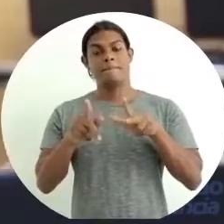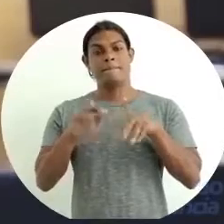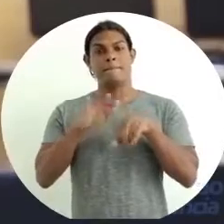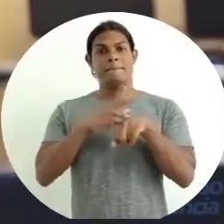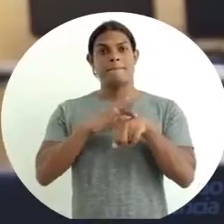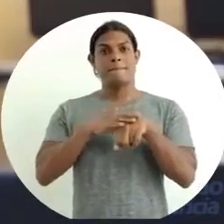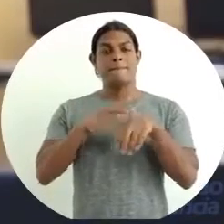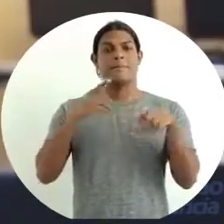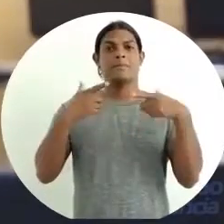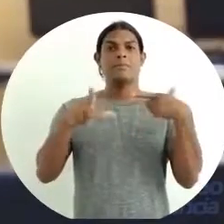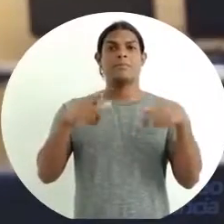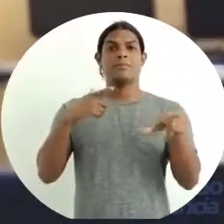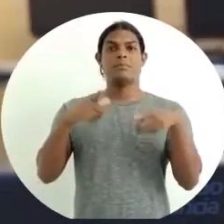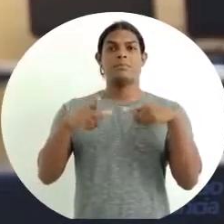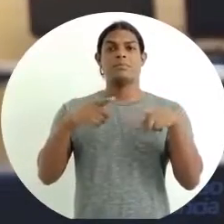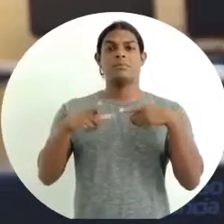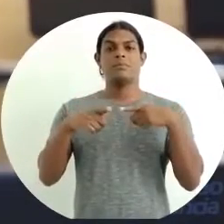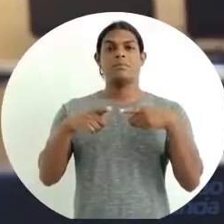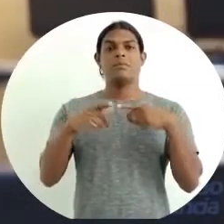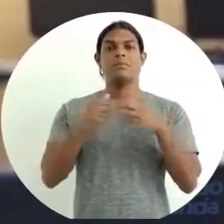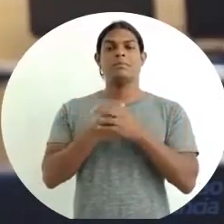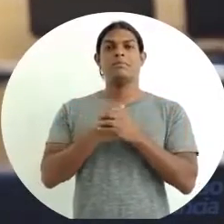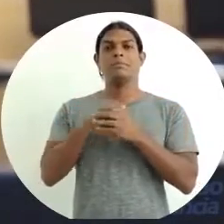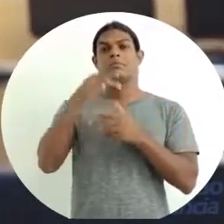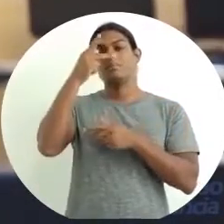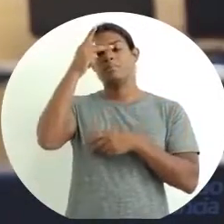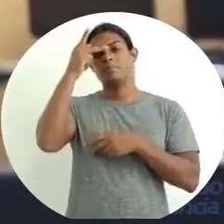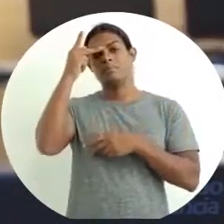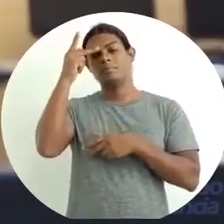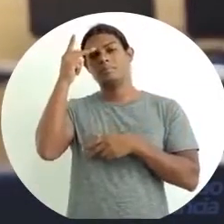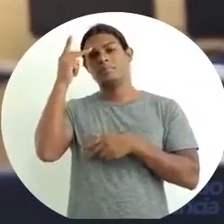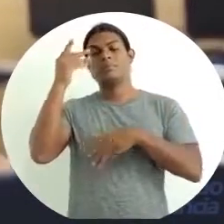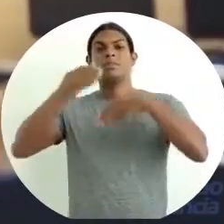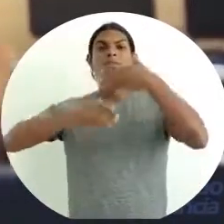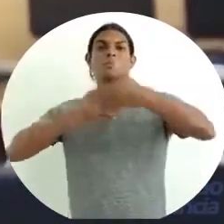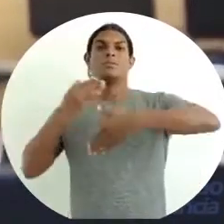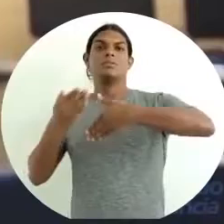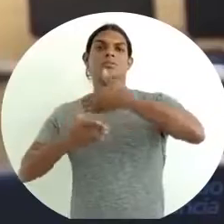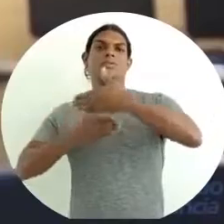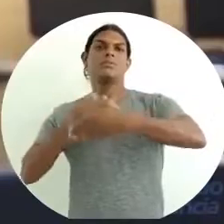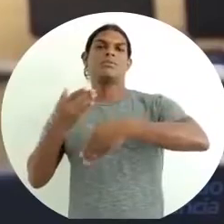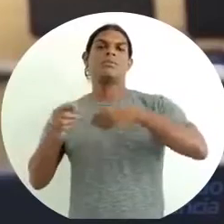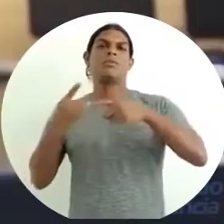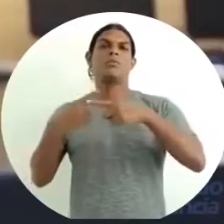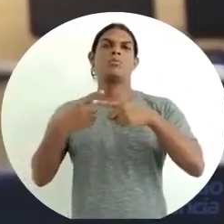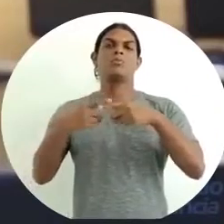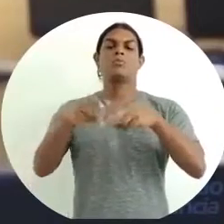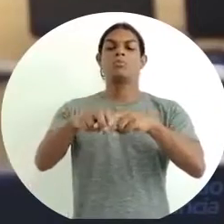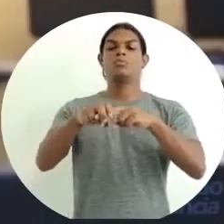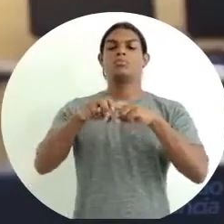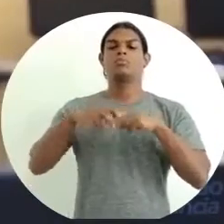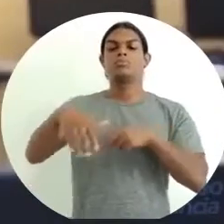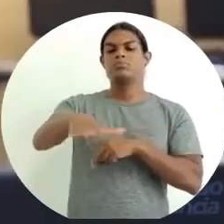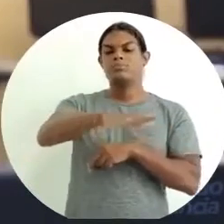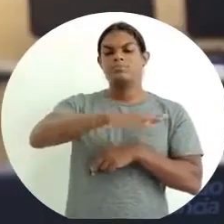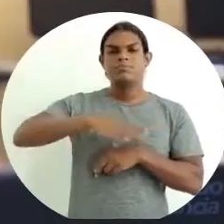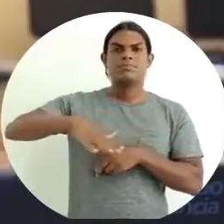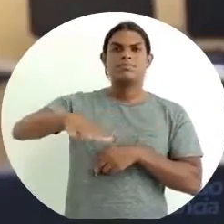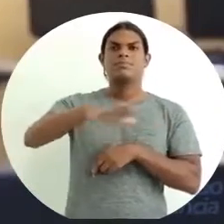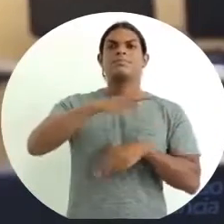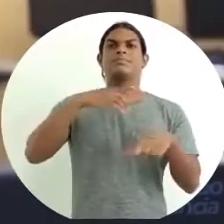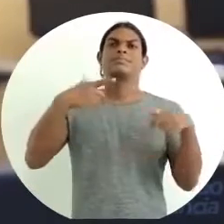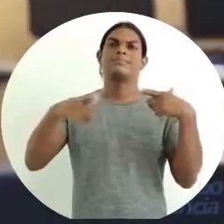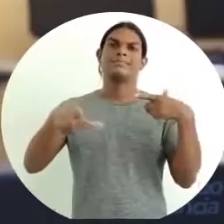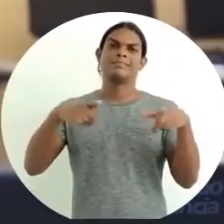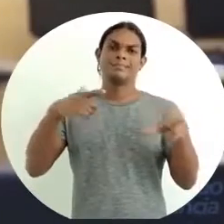do trabalho é adquirida ou desencadeada em função das condições ambientais do trabalho, as condições especiais